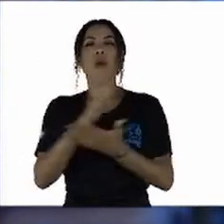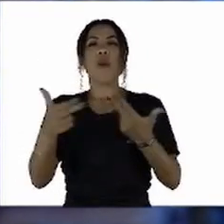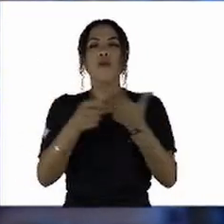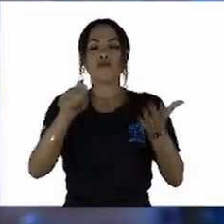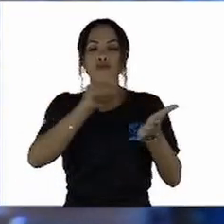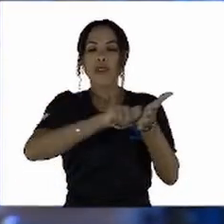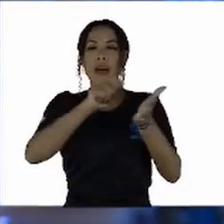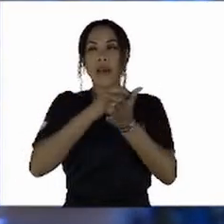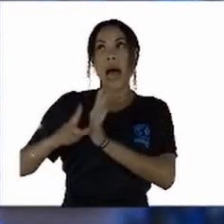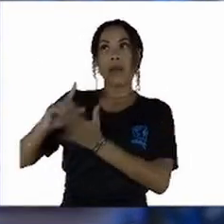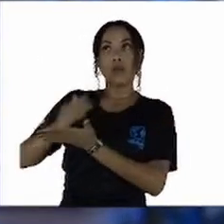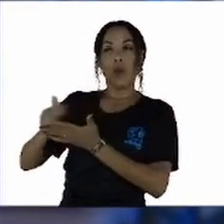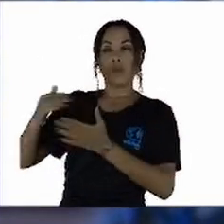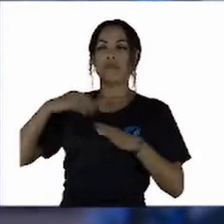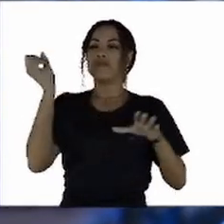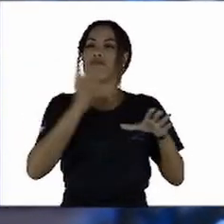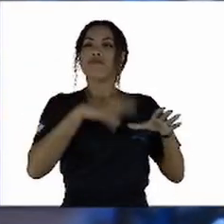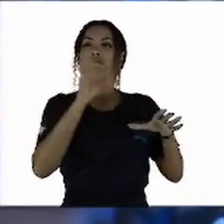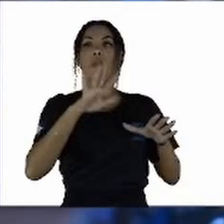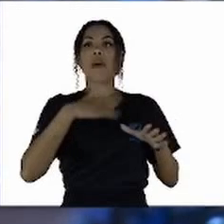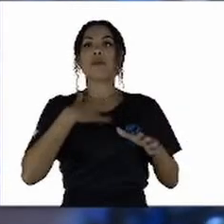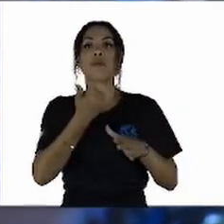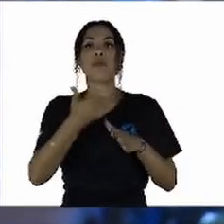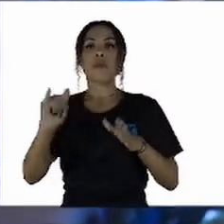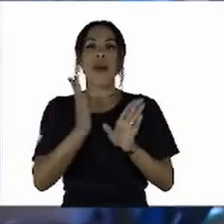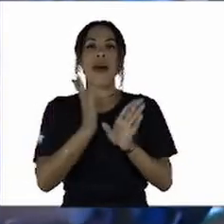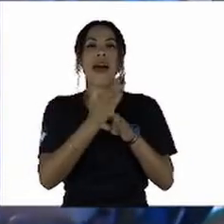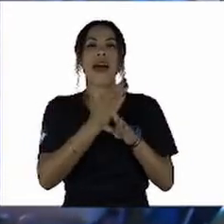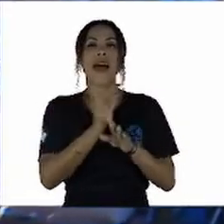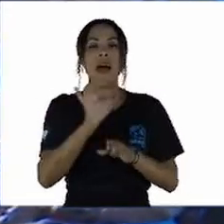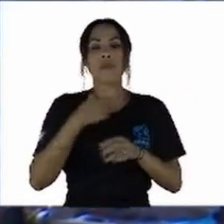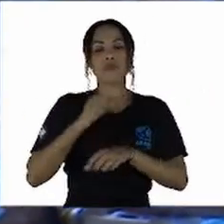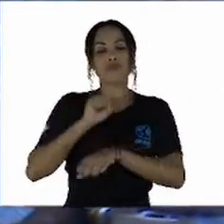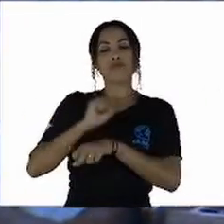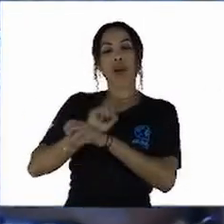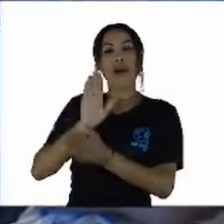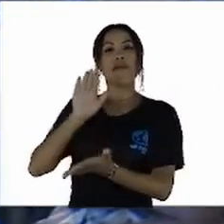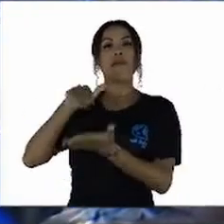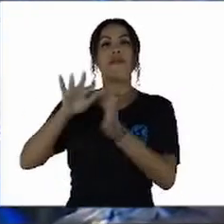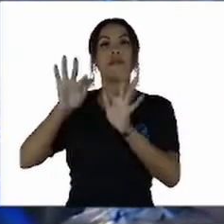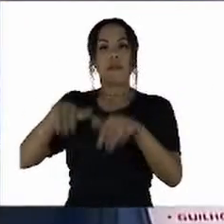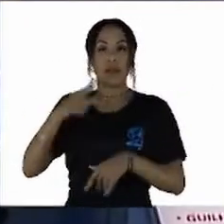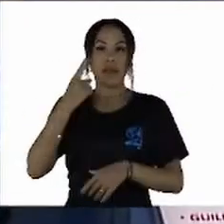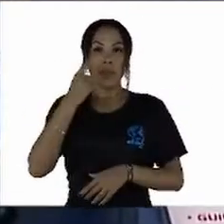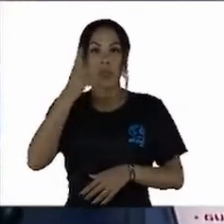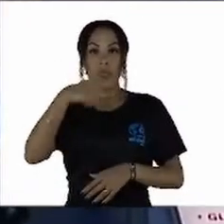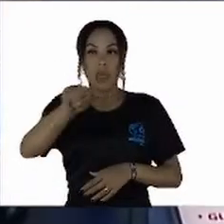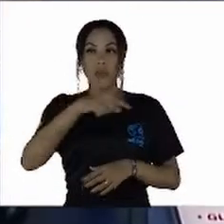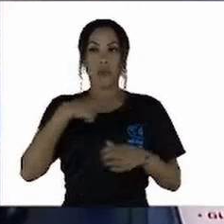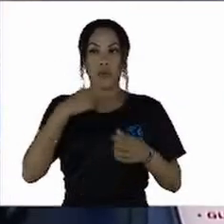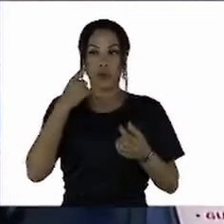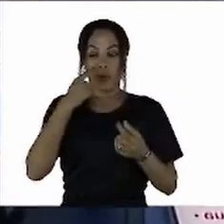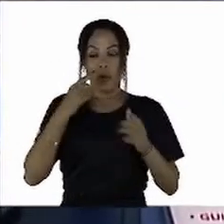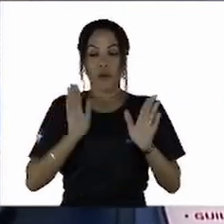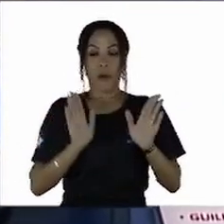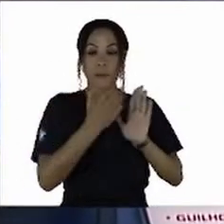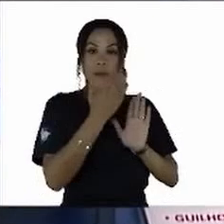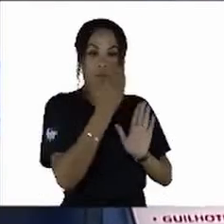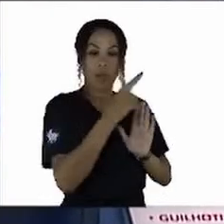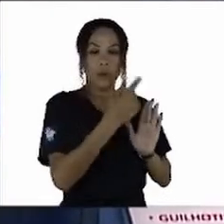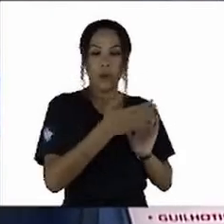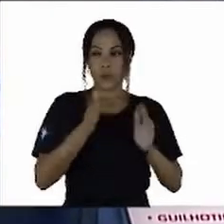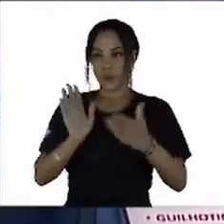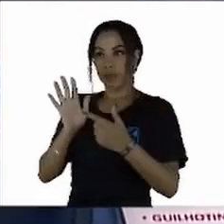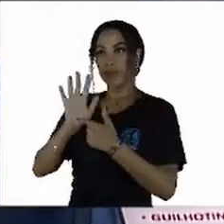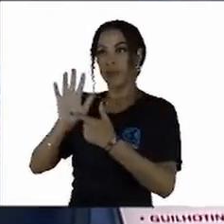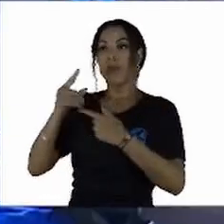desde o início, mas eu não abri em momento nenhum. Eu deixei para abrir no final, pra vocês verem. Eu vou fazer pra cá, mas depois eu rodo pra aí. Que eu quero mostrar